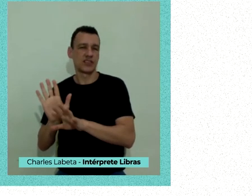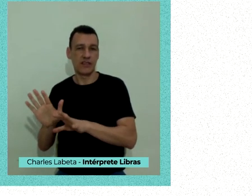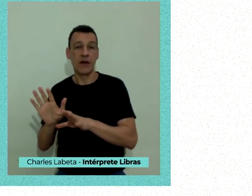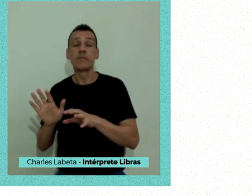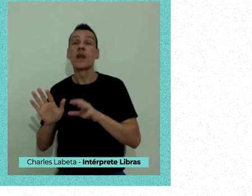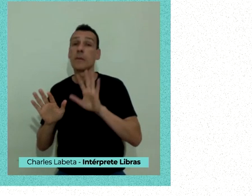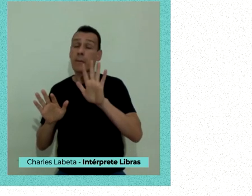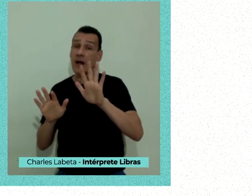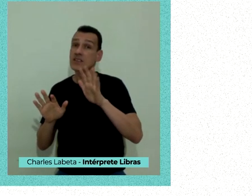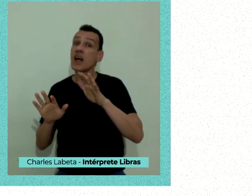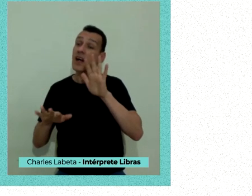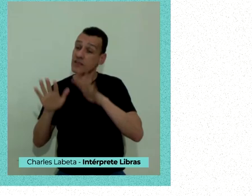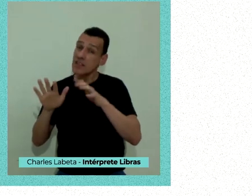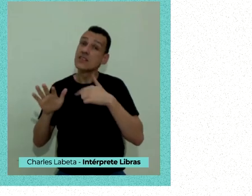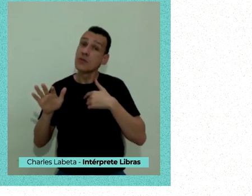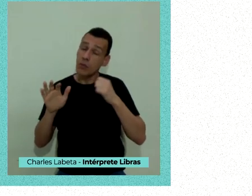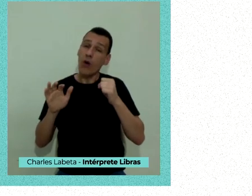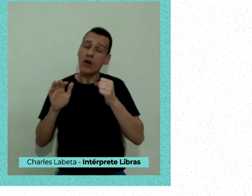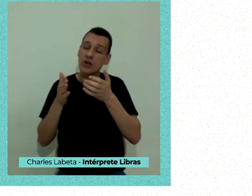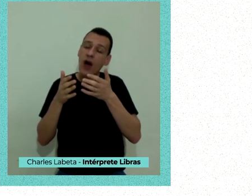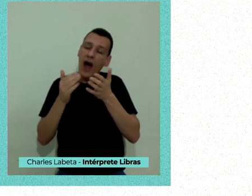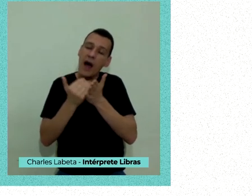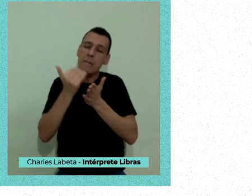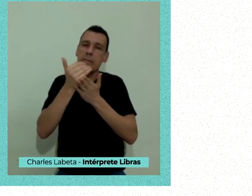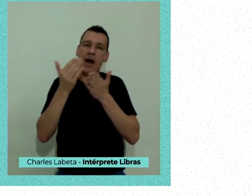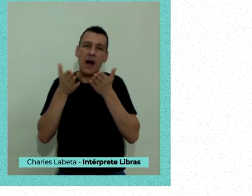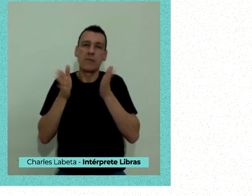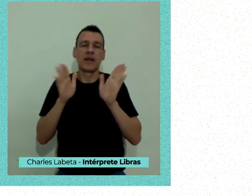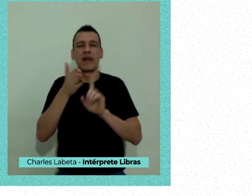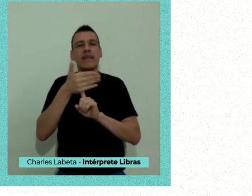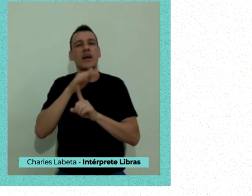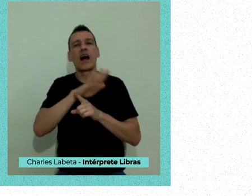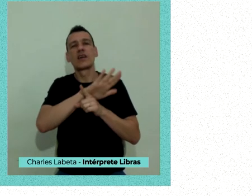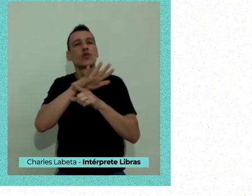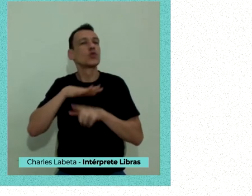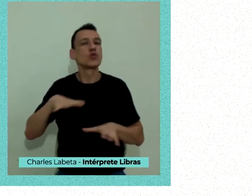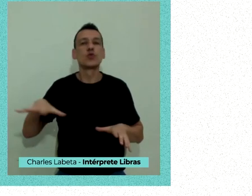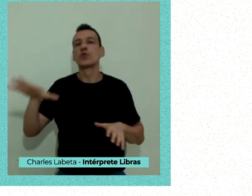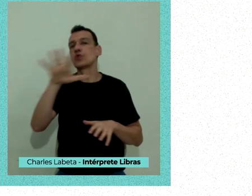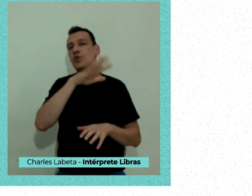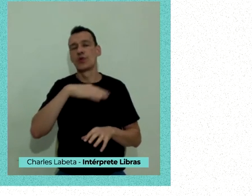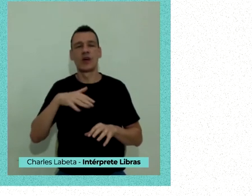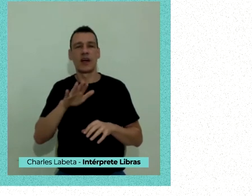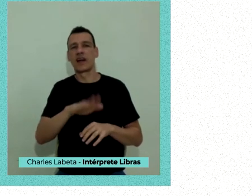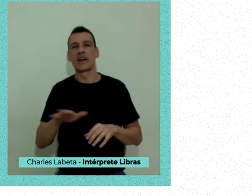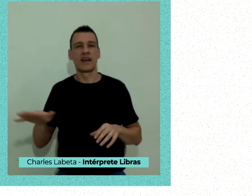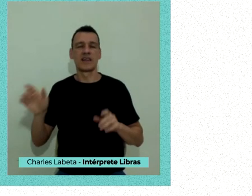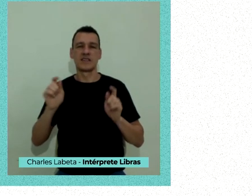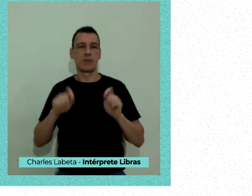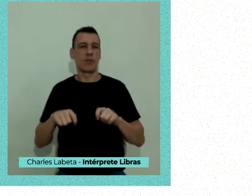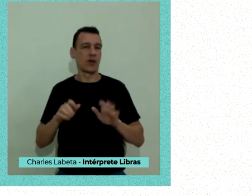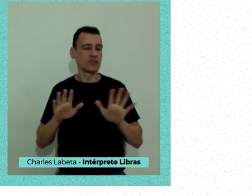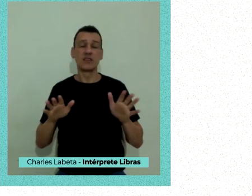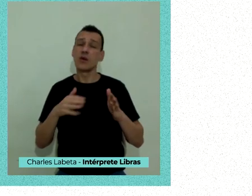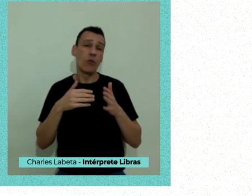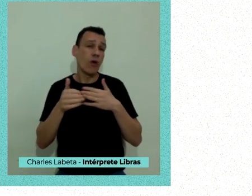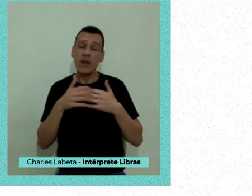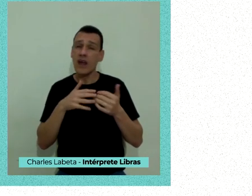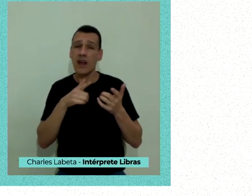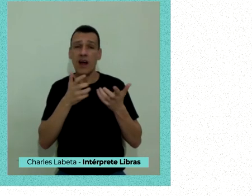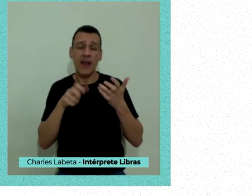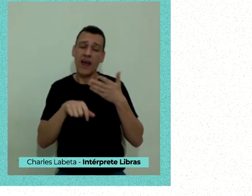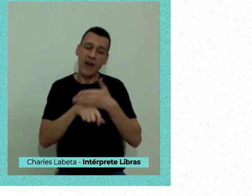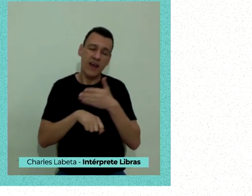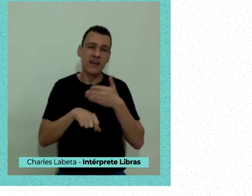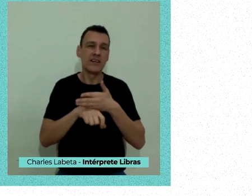pode preferir a outra. O importante é que ela tenha essa liberdade de acessar e usufruir e de